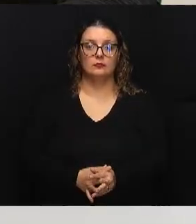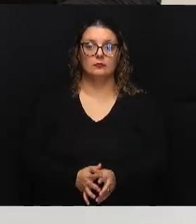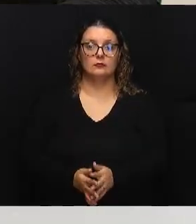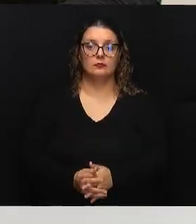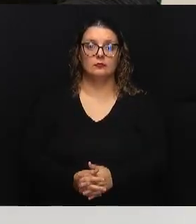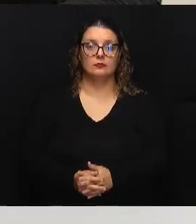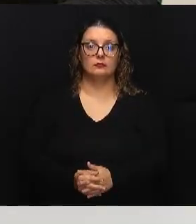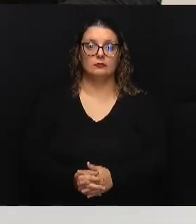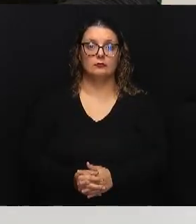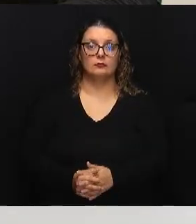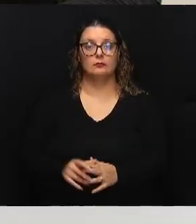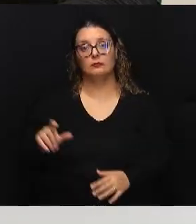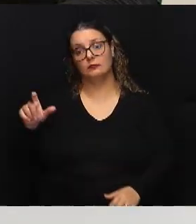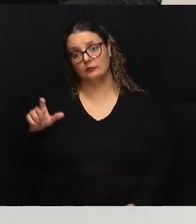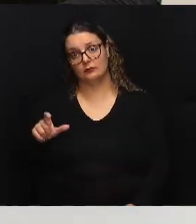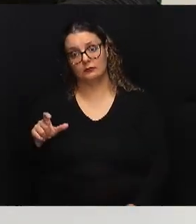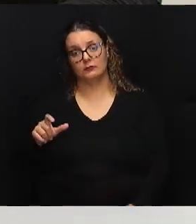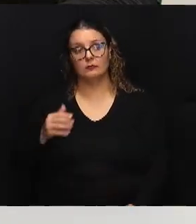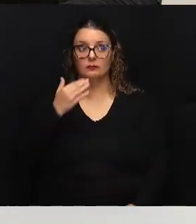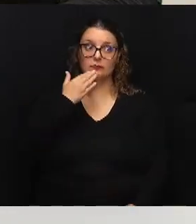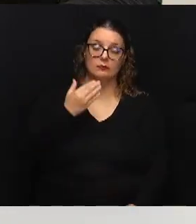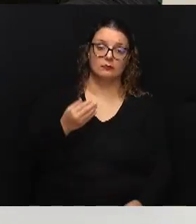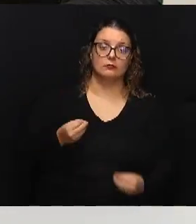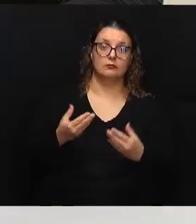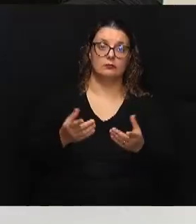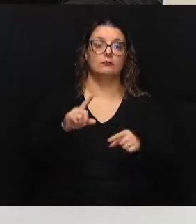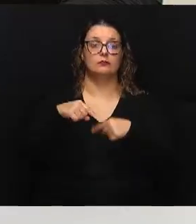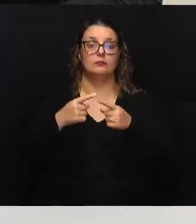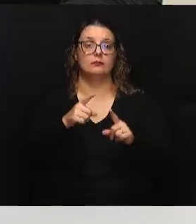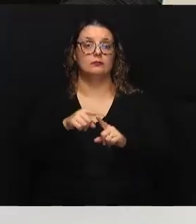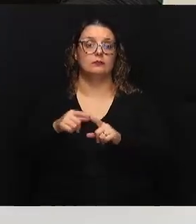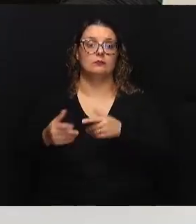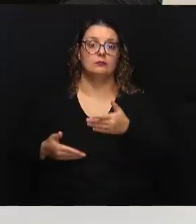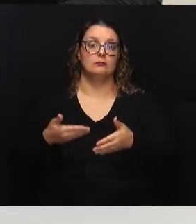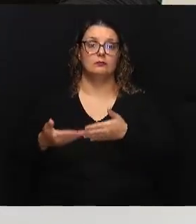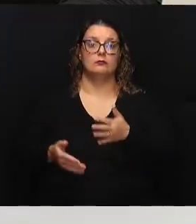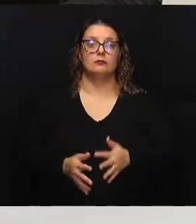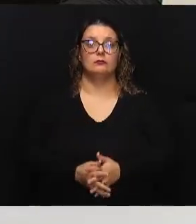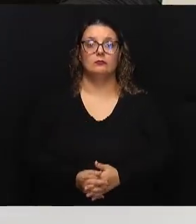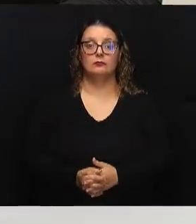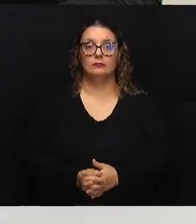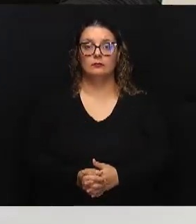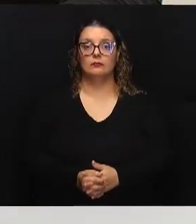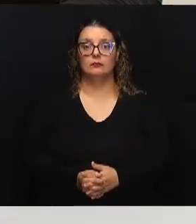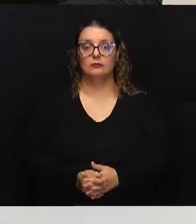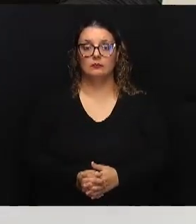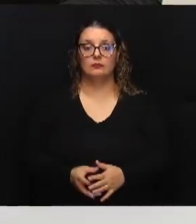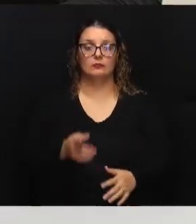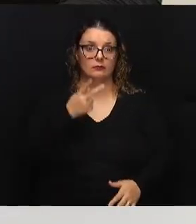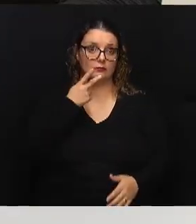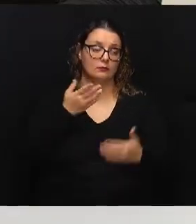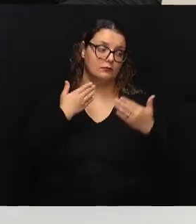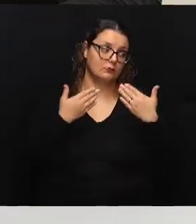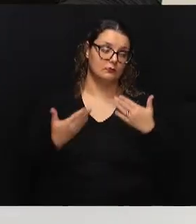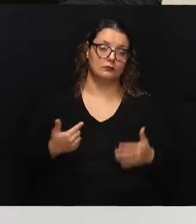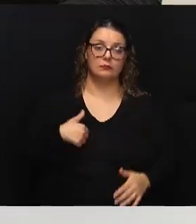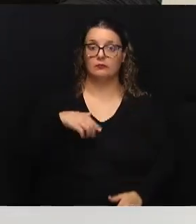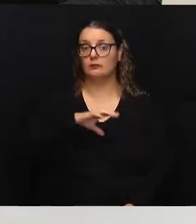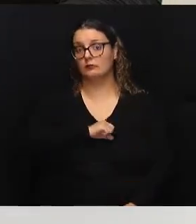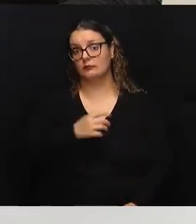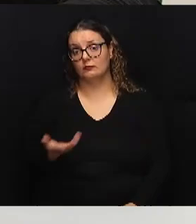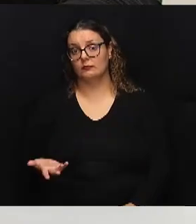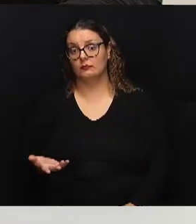Esses cartões que cobram, às vezes oferecem outros tipos de serviços, né? Então, a gente falava há pouco, né? Eu, por exemplo, gosto de